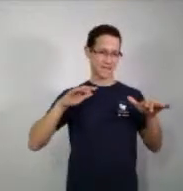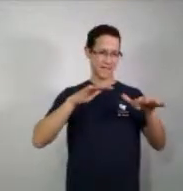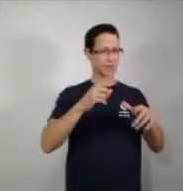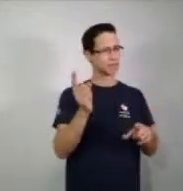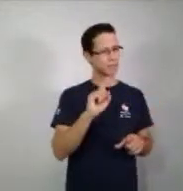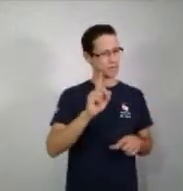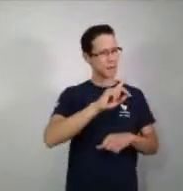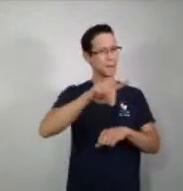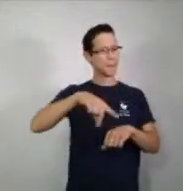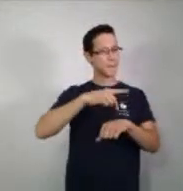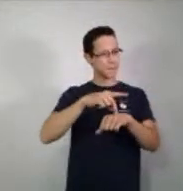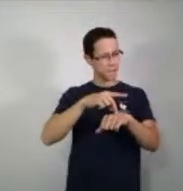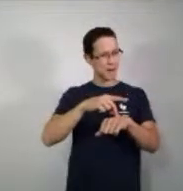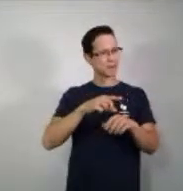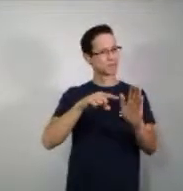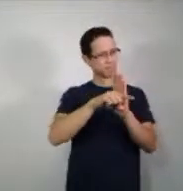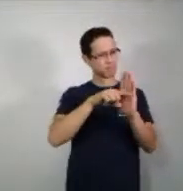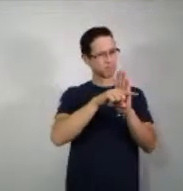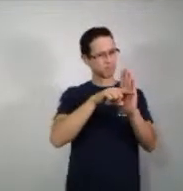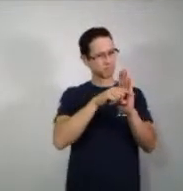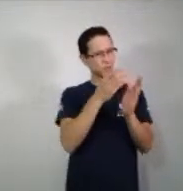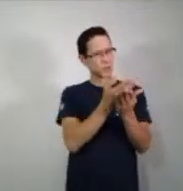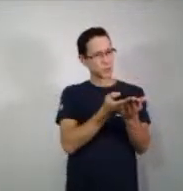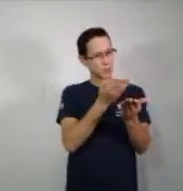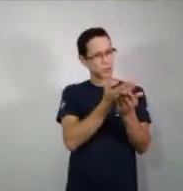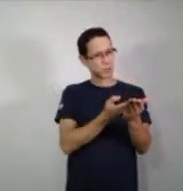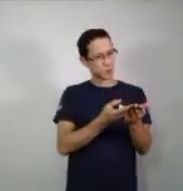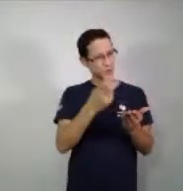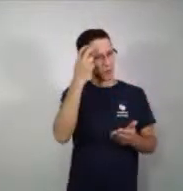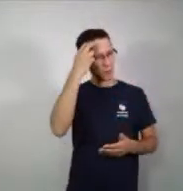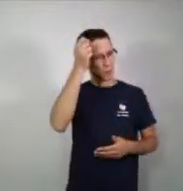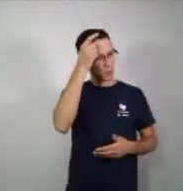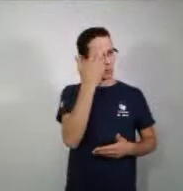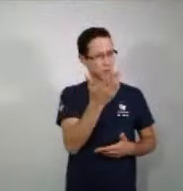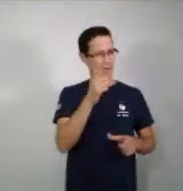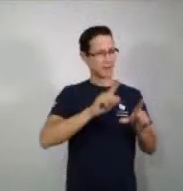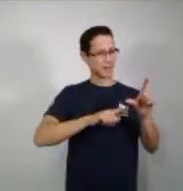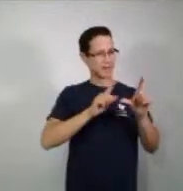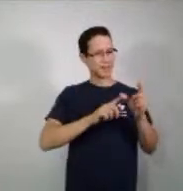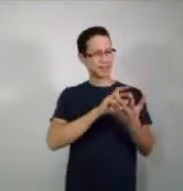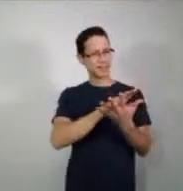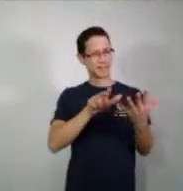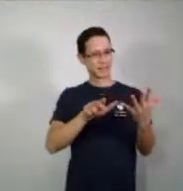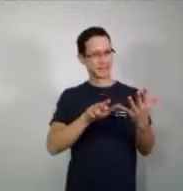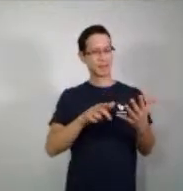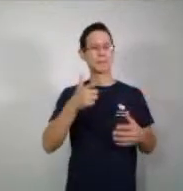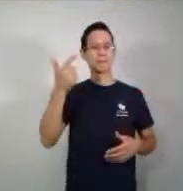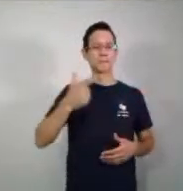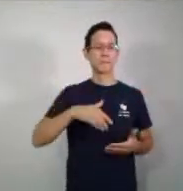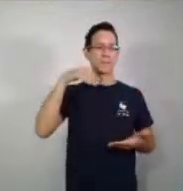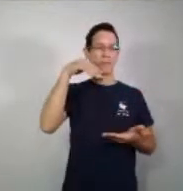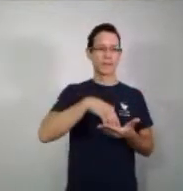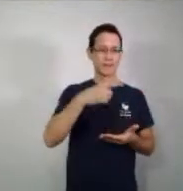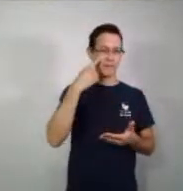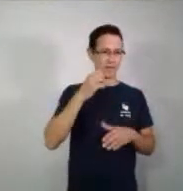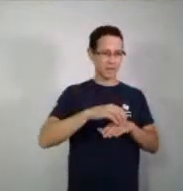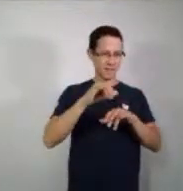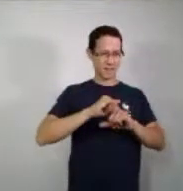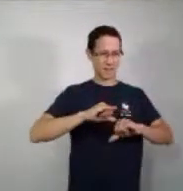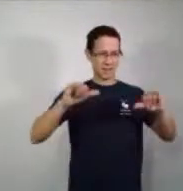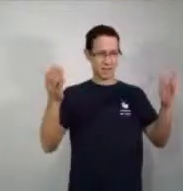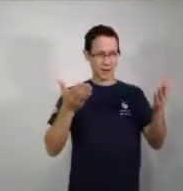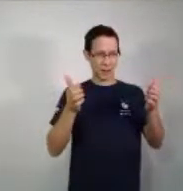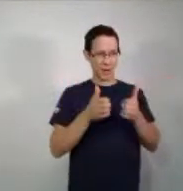pela sua cultura e pela sua literatura, né? E por fim, acho que fechando com o que tu comentou agora na